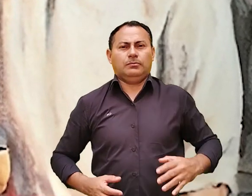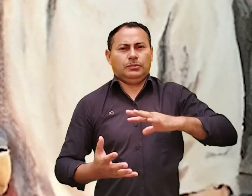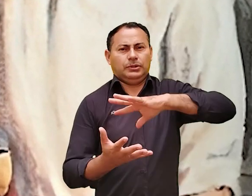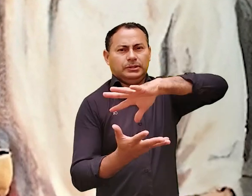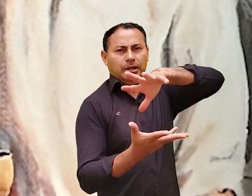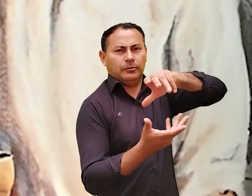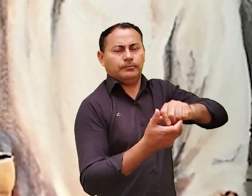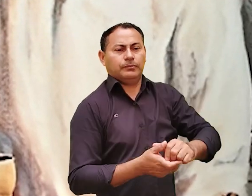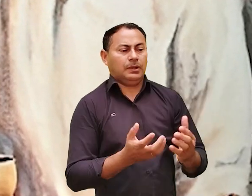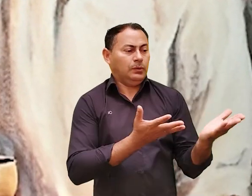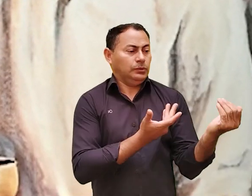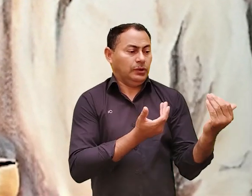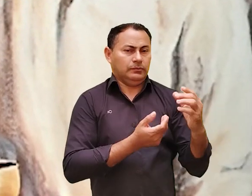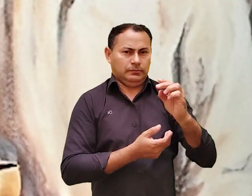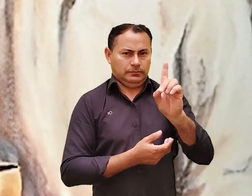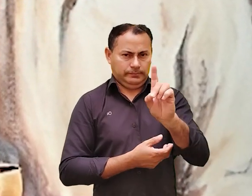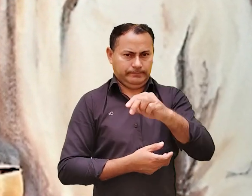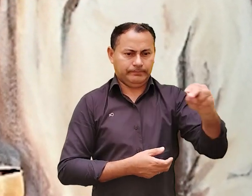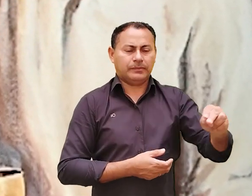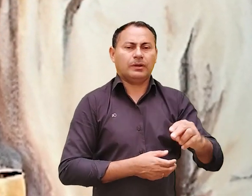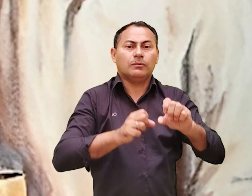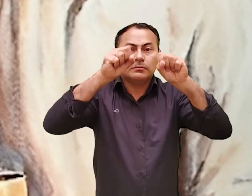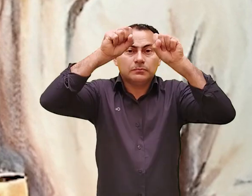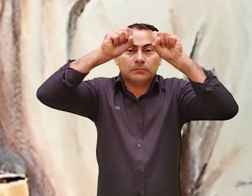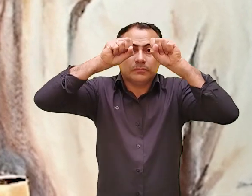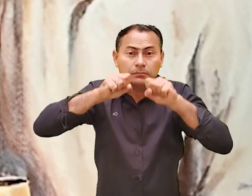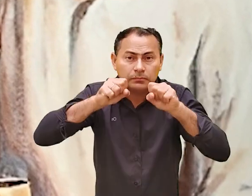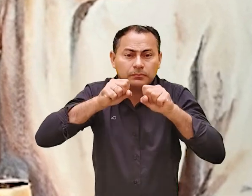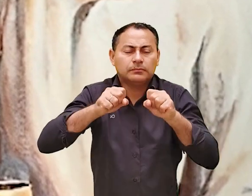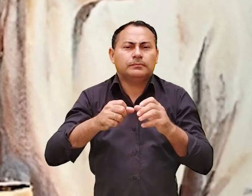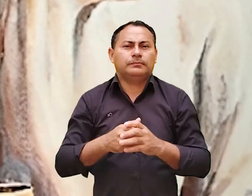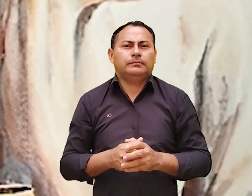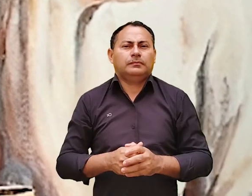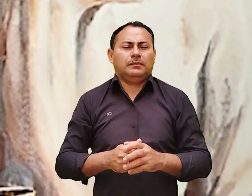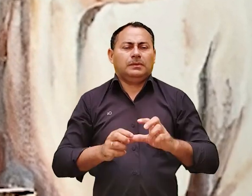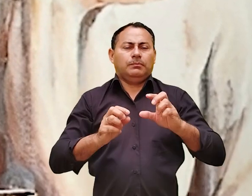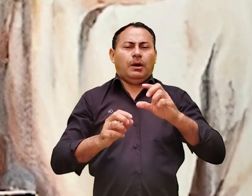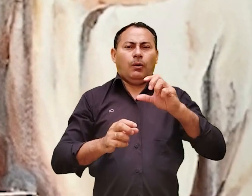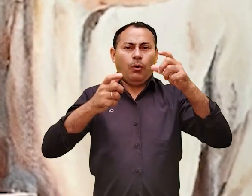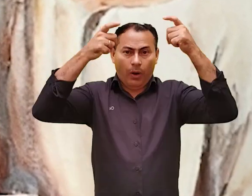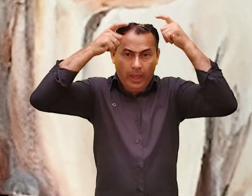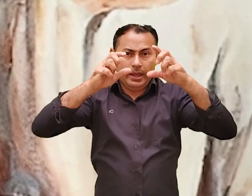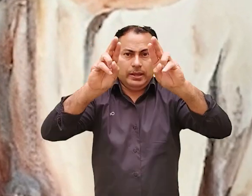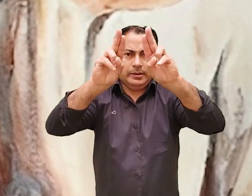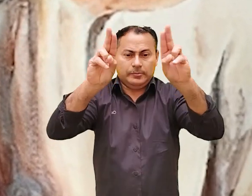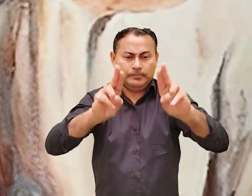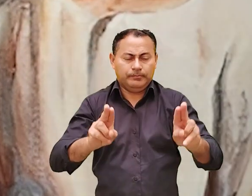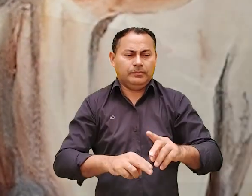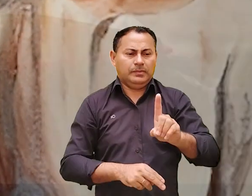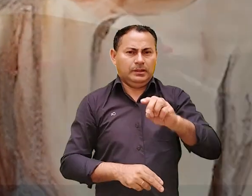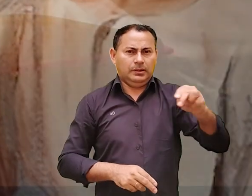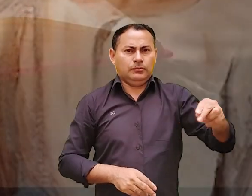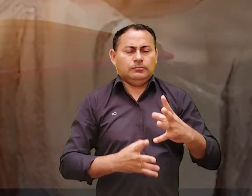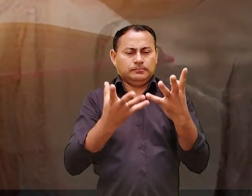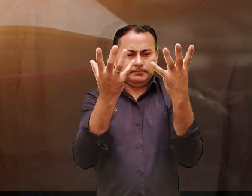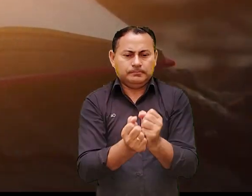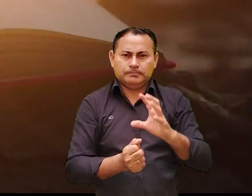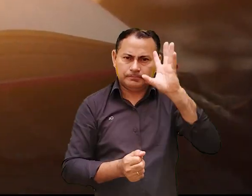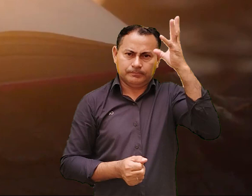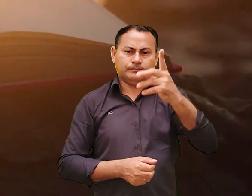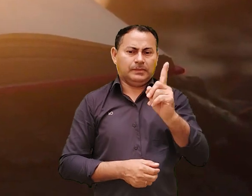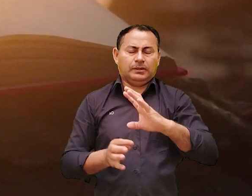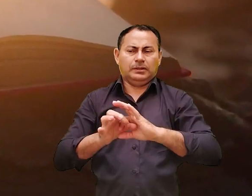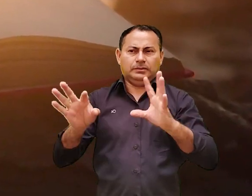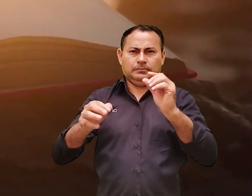mundial. O jovem Daniel foi um testemunho para Nabucodonosor. Daniel tinha tomado a decisão de